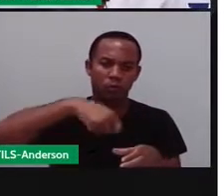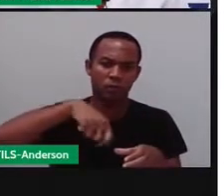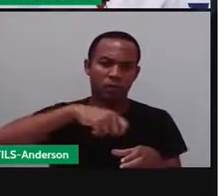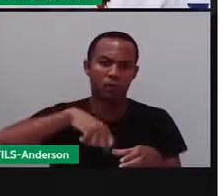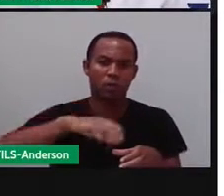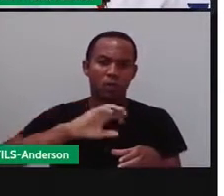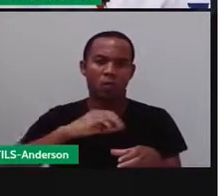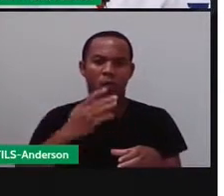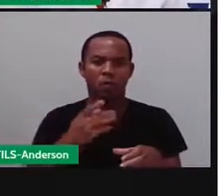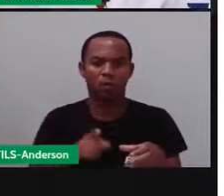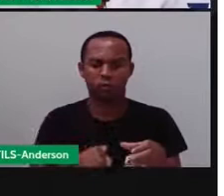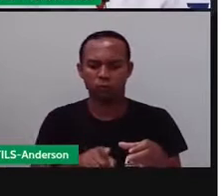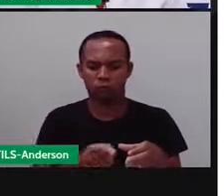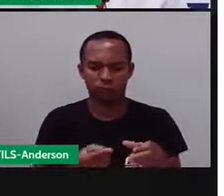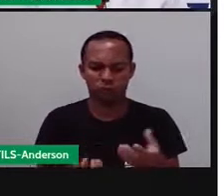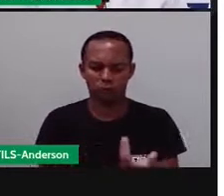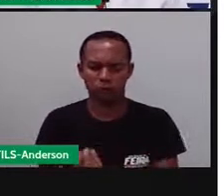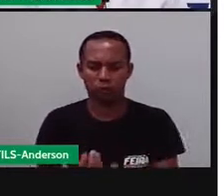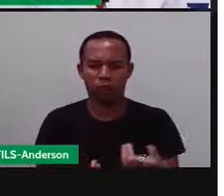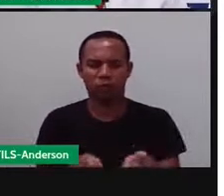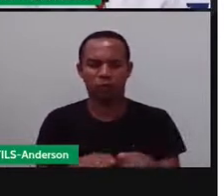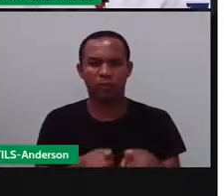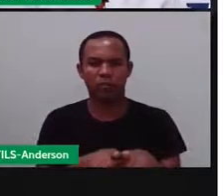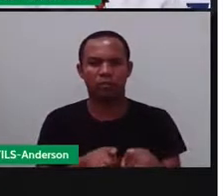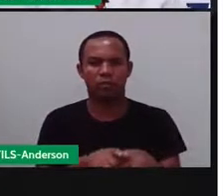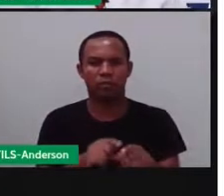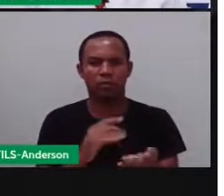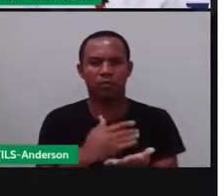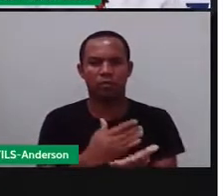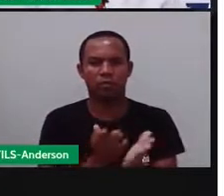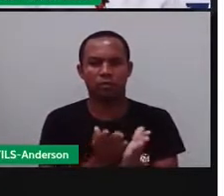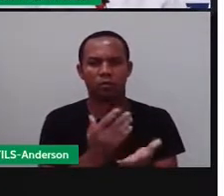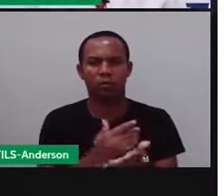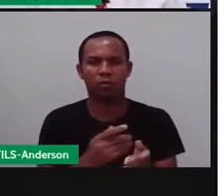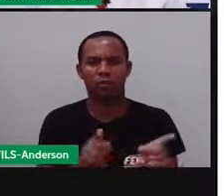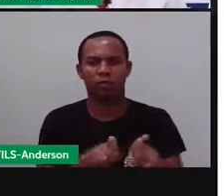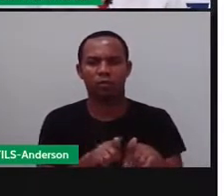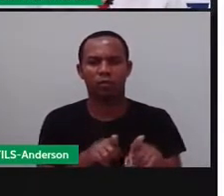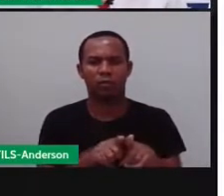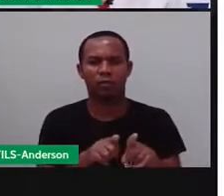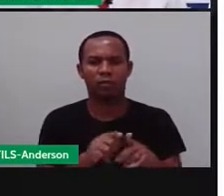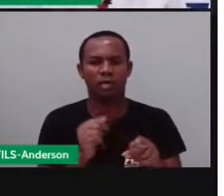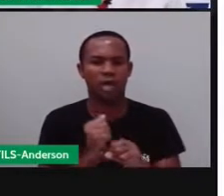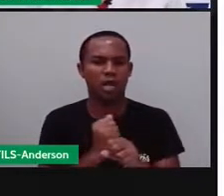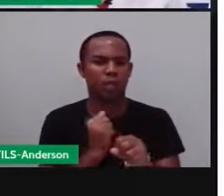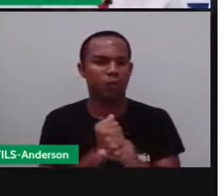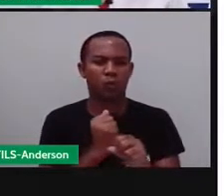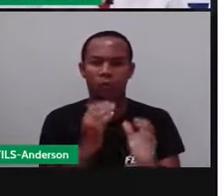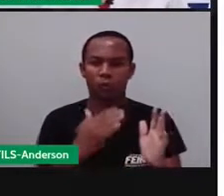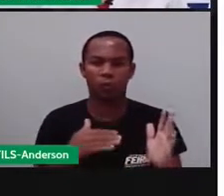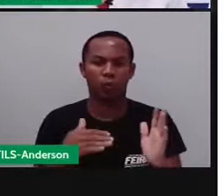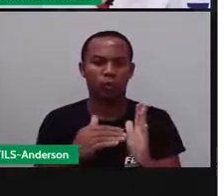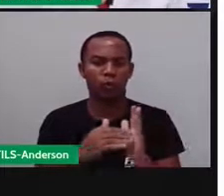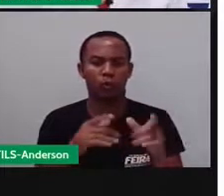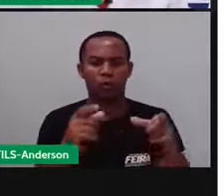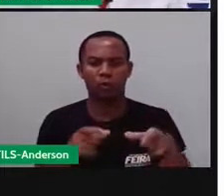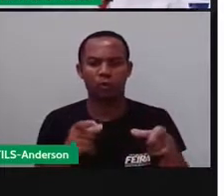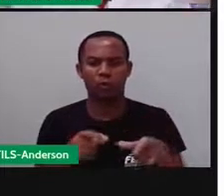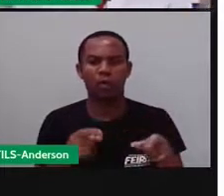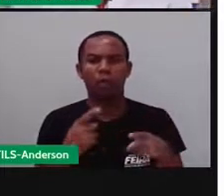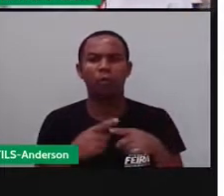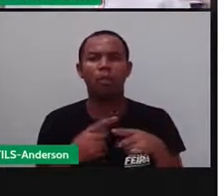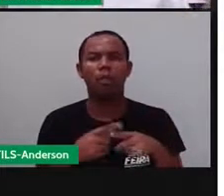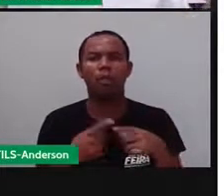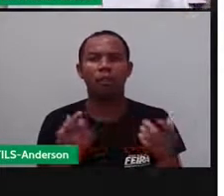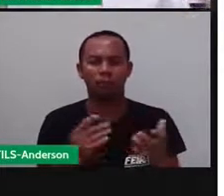assado, servindo de base para canjica, pamonha e bolos, né? O milho é consumido o ano todo no Nordeste. Por quê? Mas peraí,